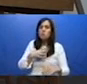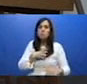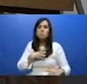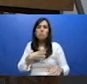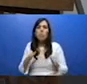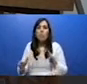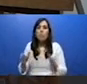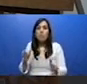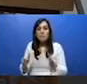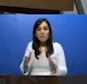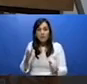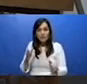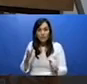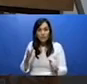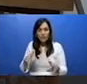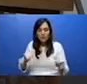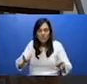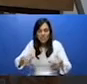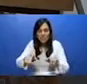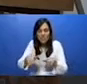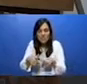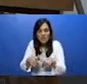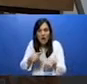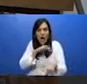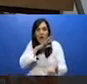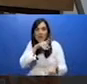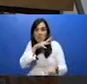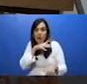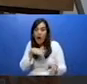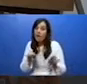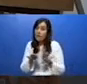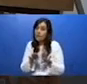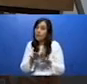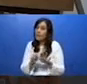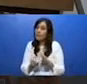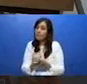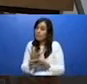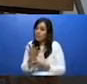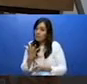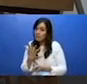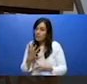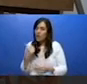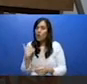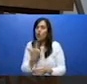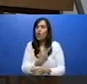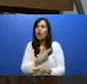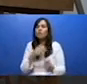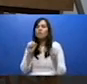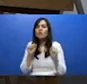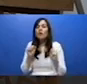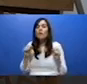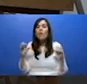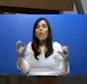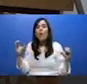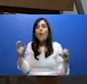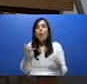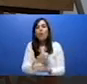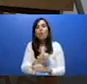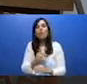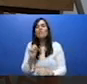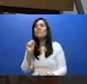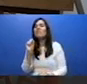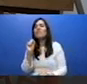de animais e plantas, podemos concluir, olha só, é importante isso aqui, ó. Quando o